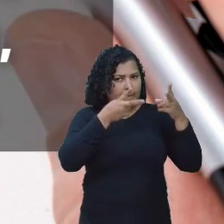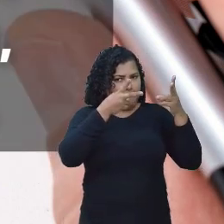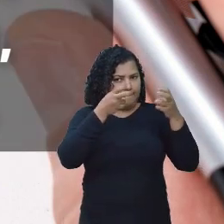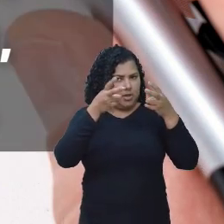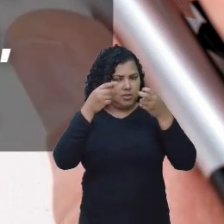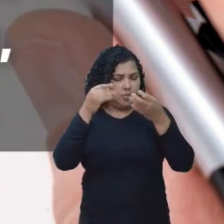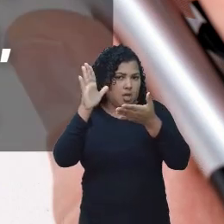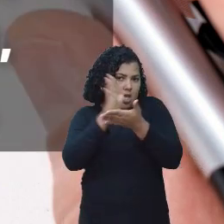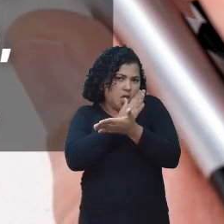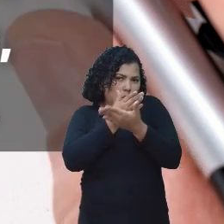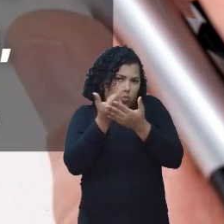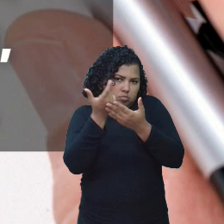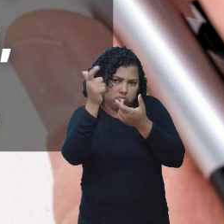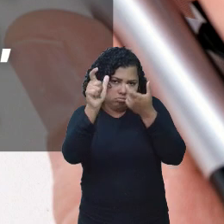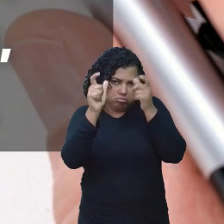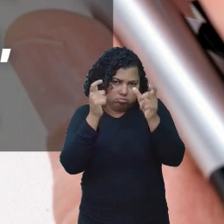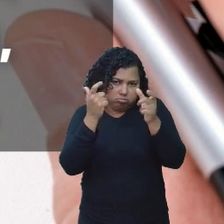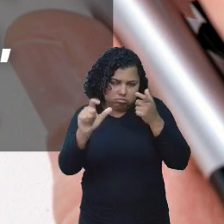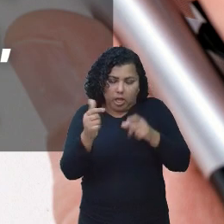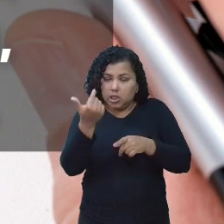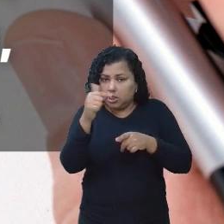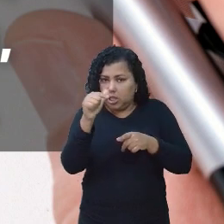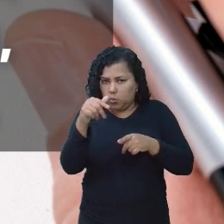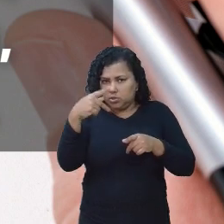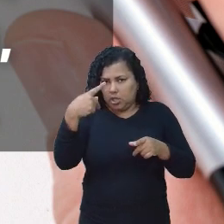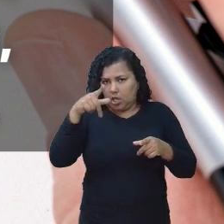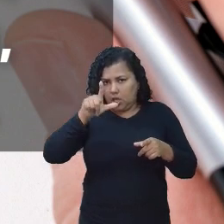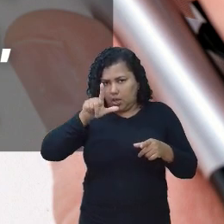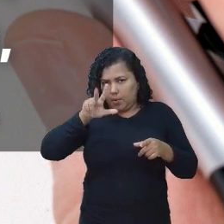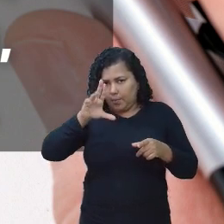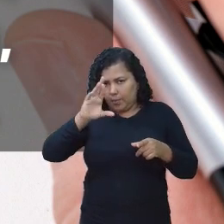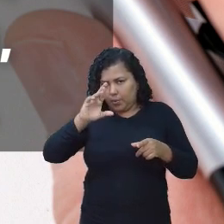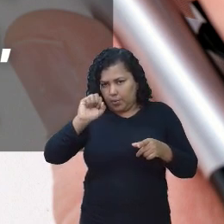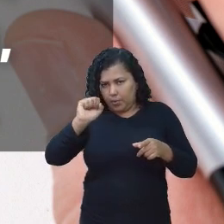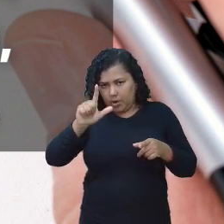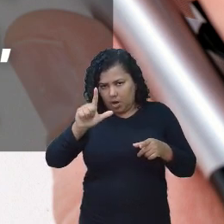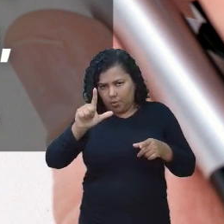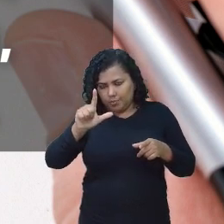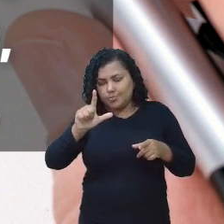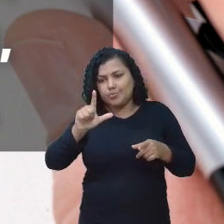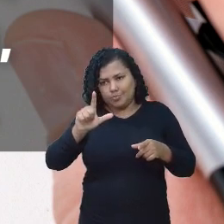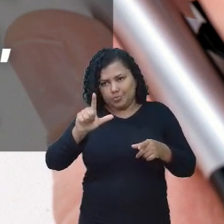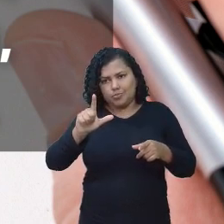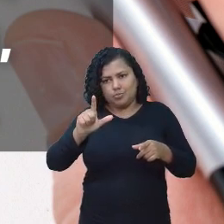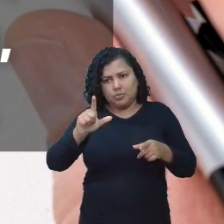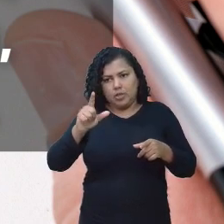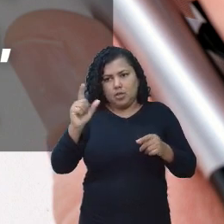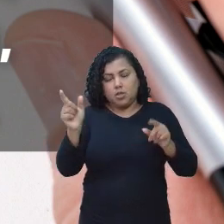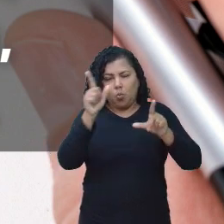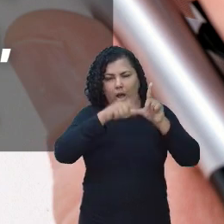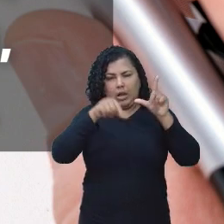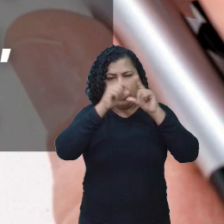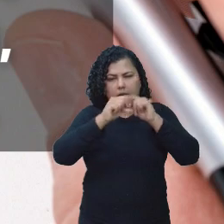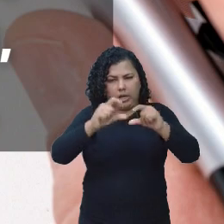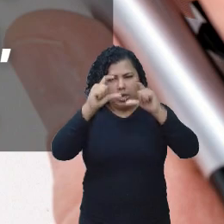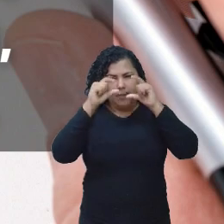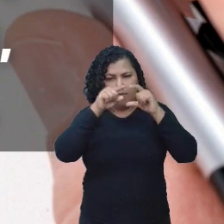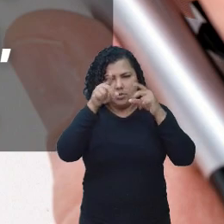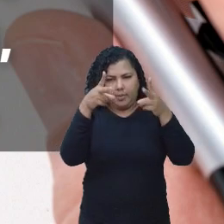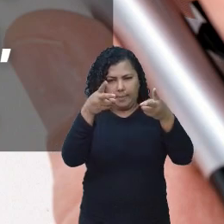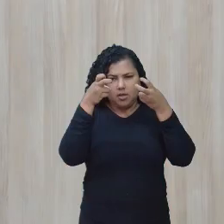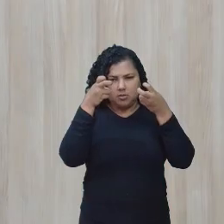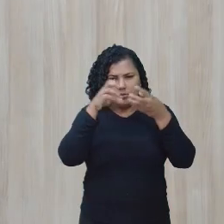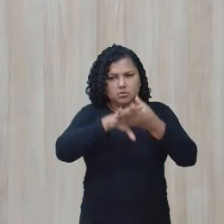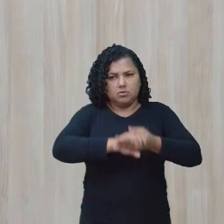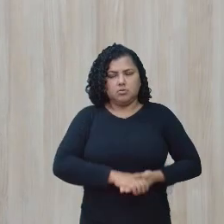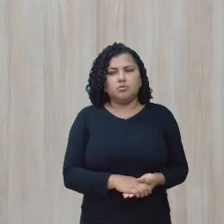algumas palavras, ela não tem plural, ela deixei em caixa alta para você perceber que essas palavras não têm plural. Ela é uma coisa só